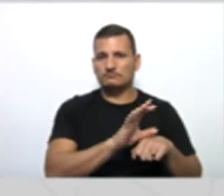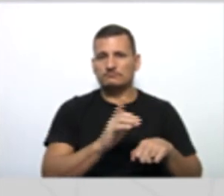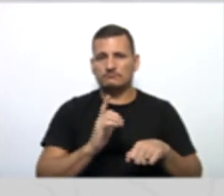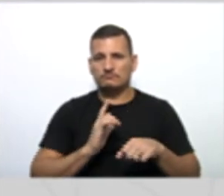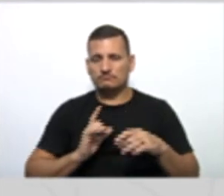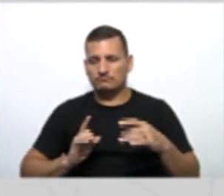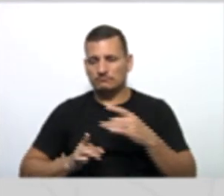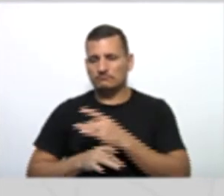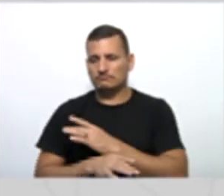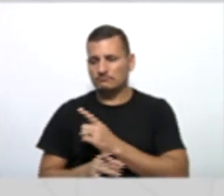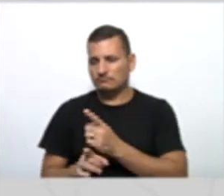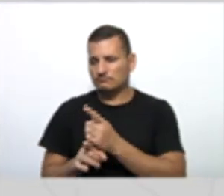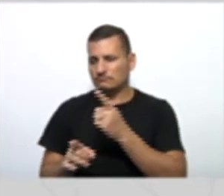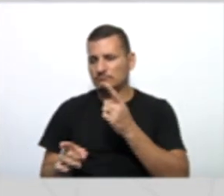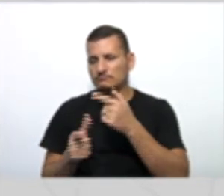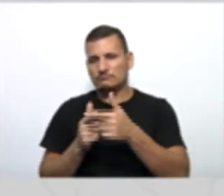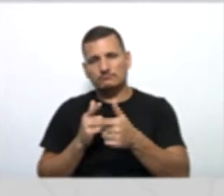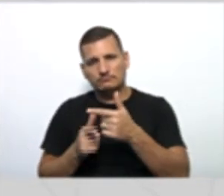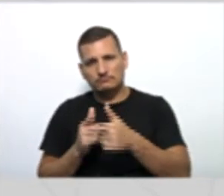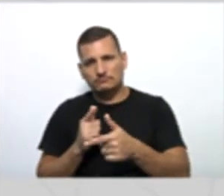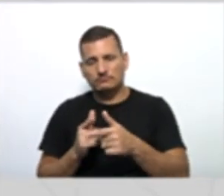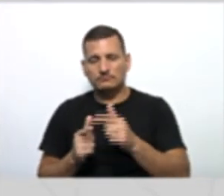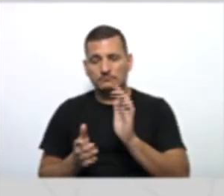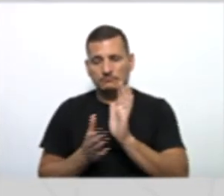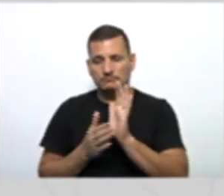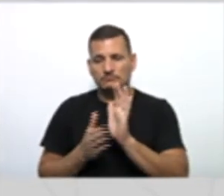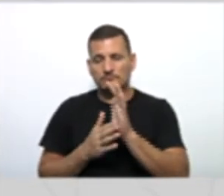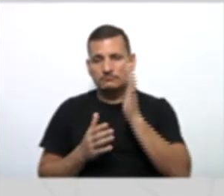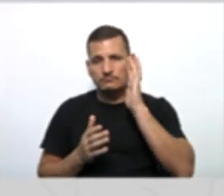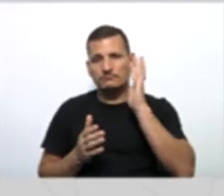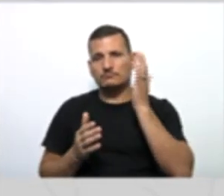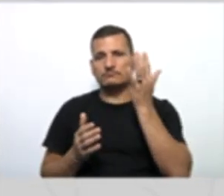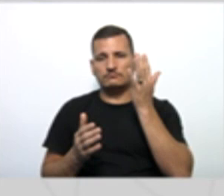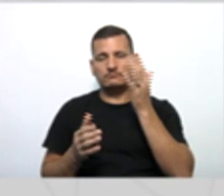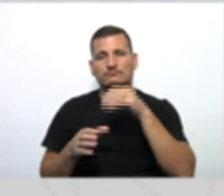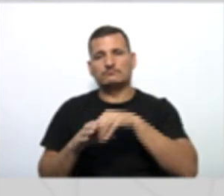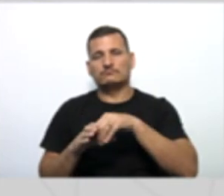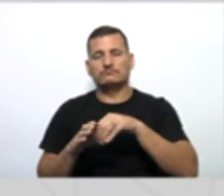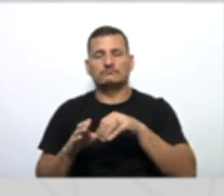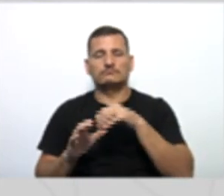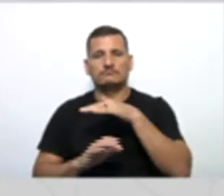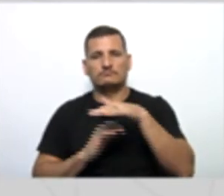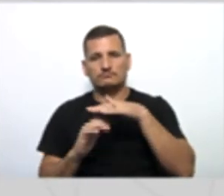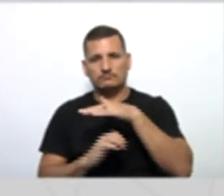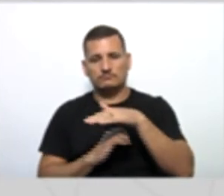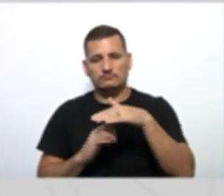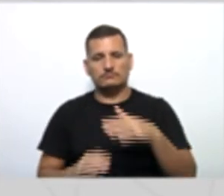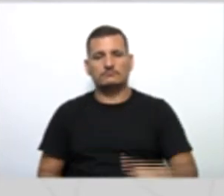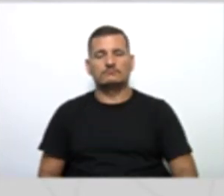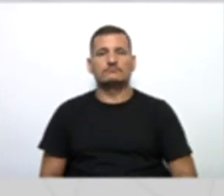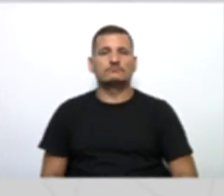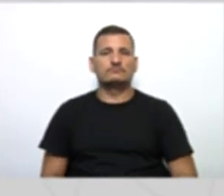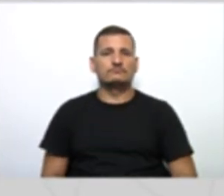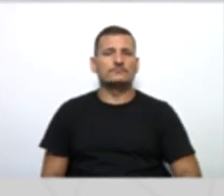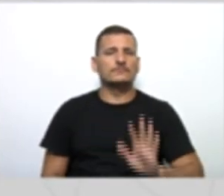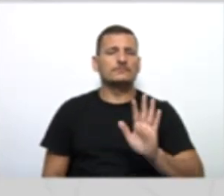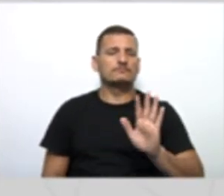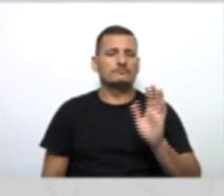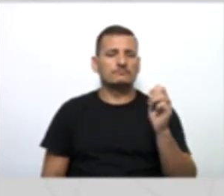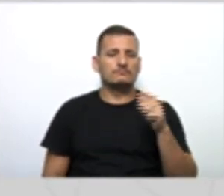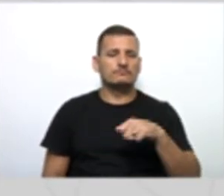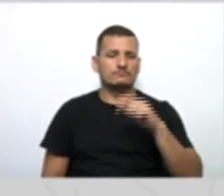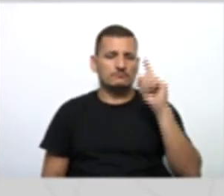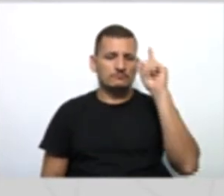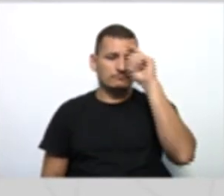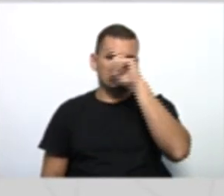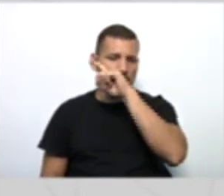para detectar problemas e promover soluções na instituição. E qual seria uma das possíveis dificuldades em oferecer uma